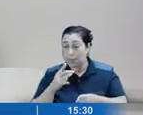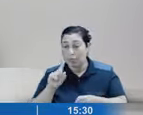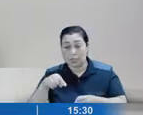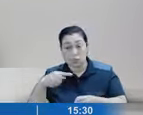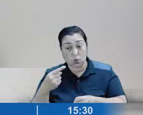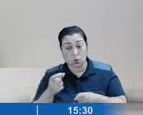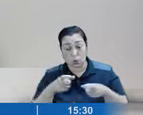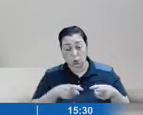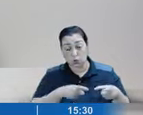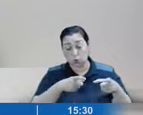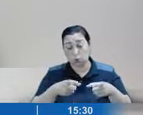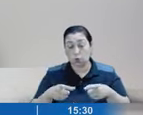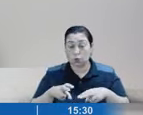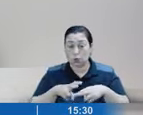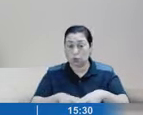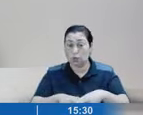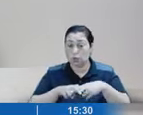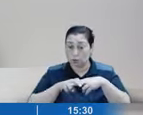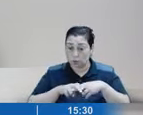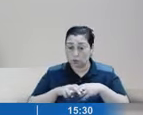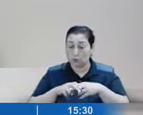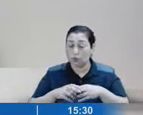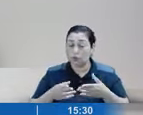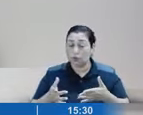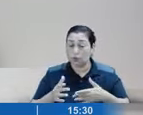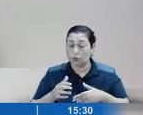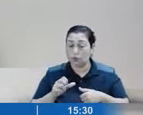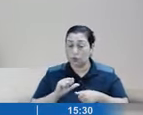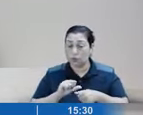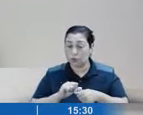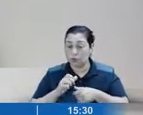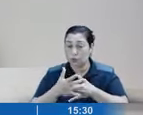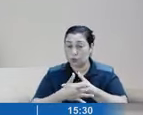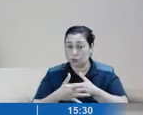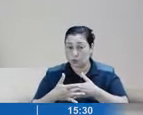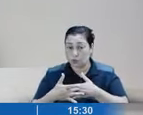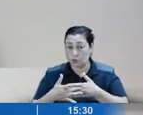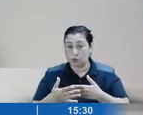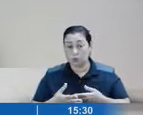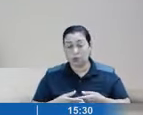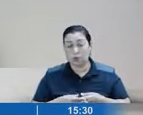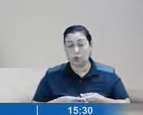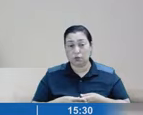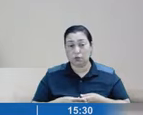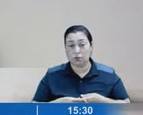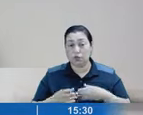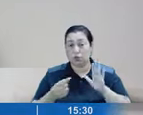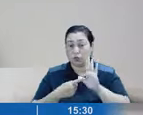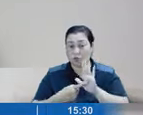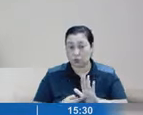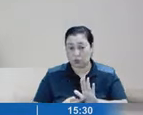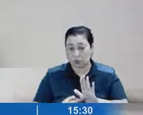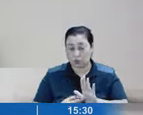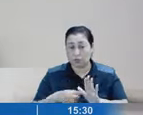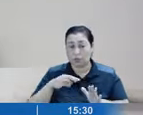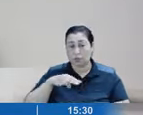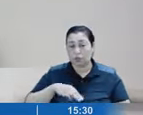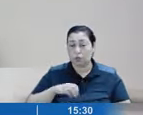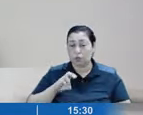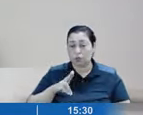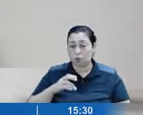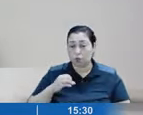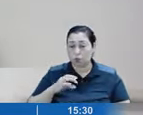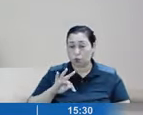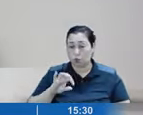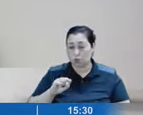locais. Por isso, a indicação do segmento, né? Aquele que eu mostrei da mucosectomia, né? Então,